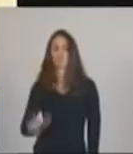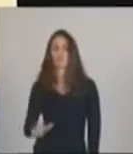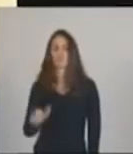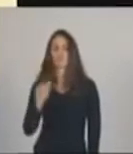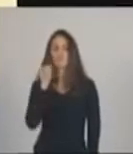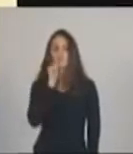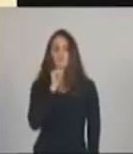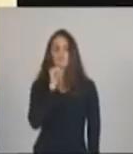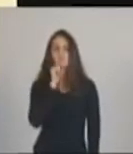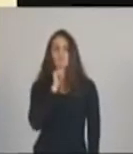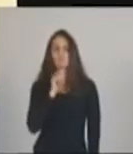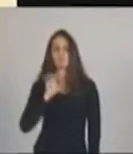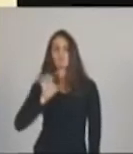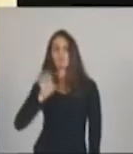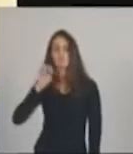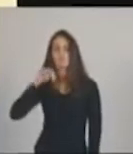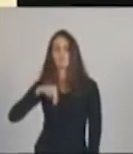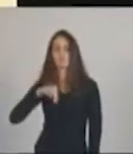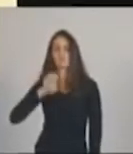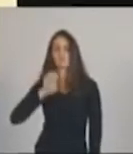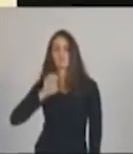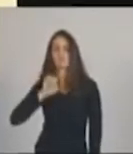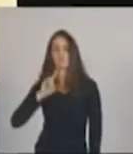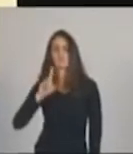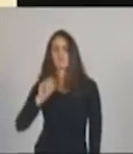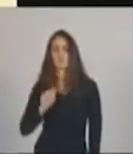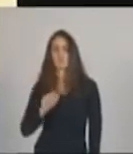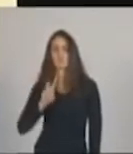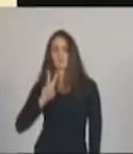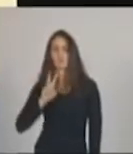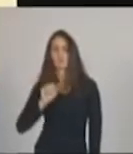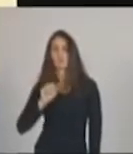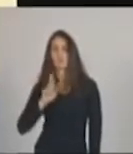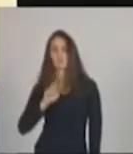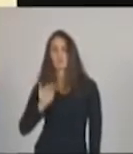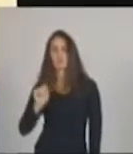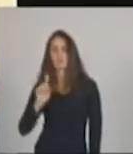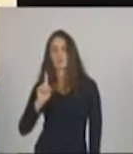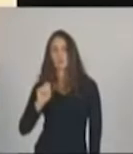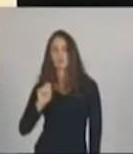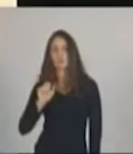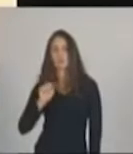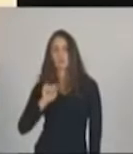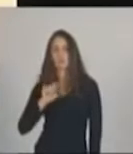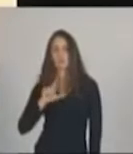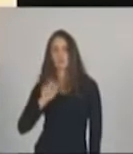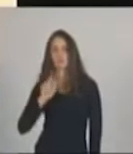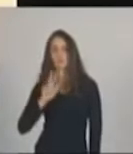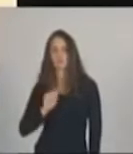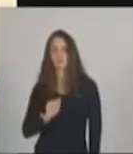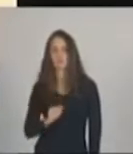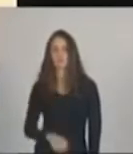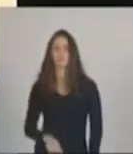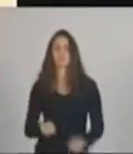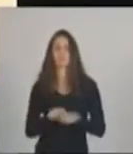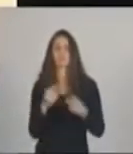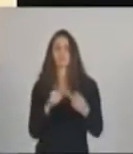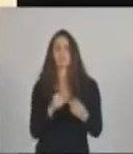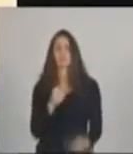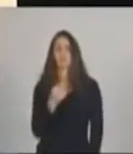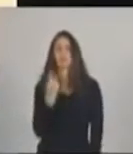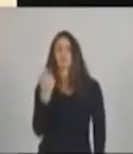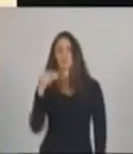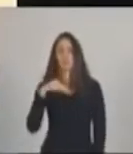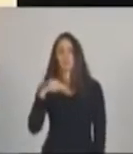pelo passamento de Eneida Vieira da Silva. Também quero pedir um minuto de silêncio pelo falecimento de